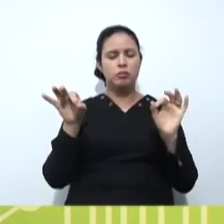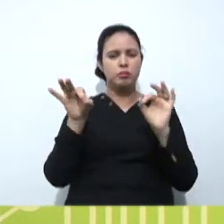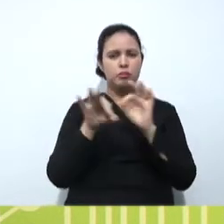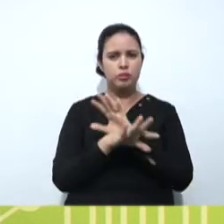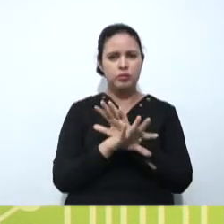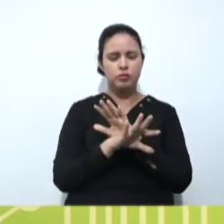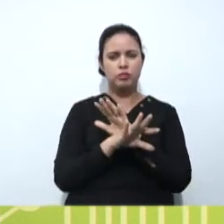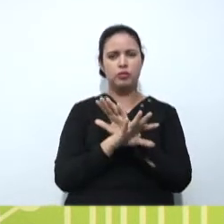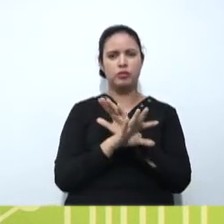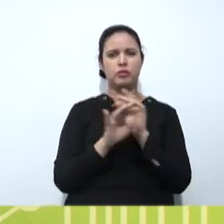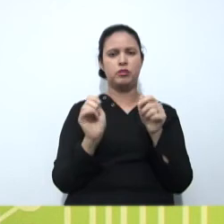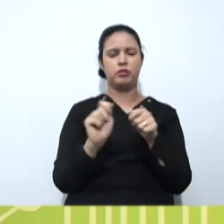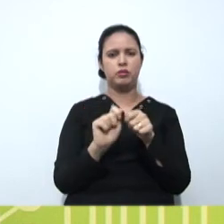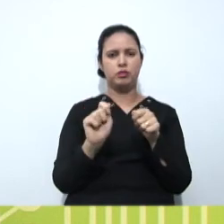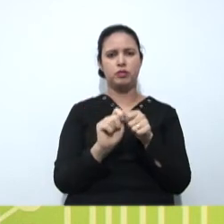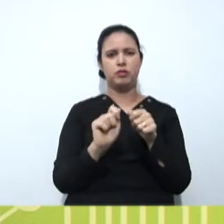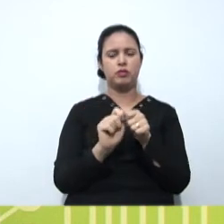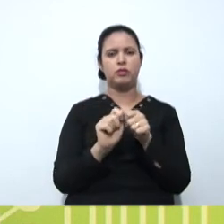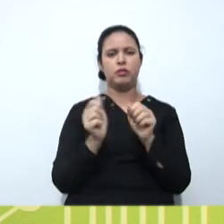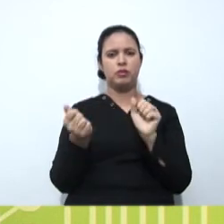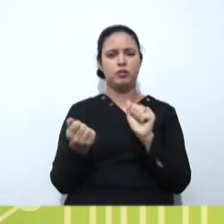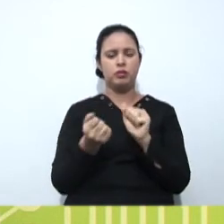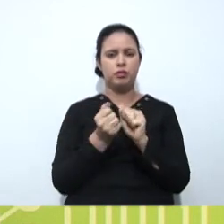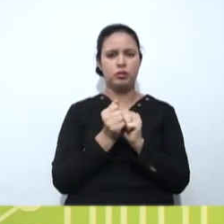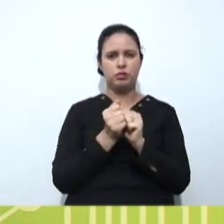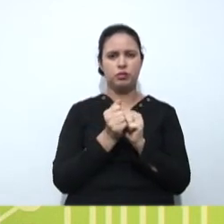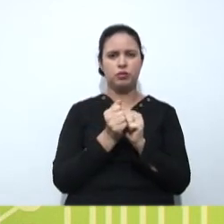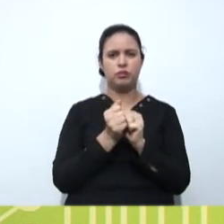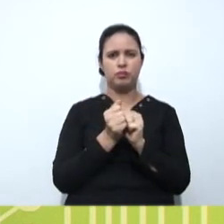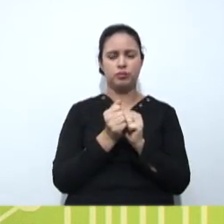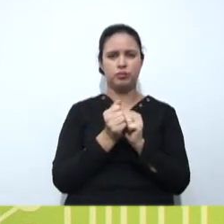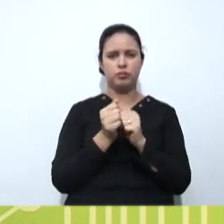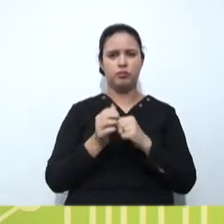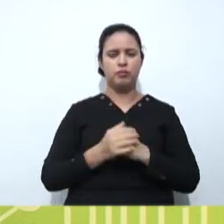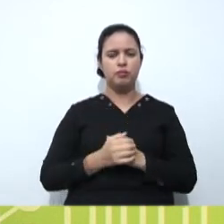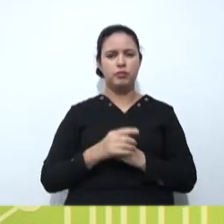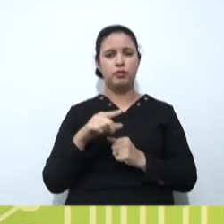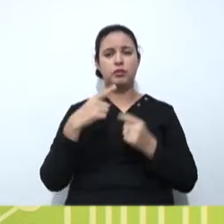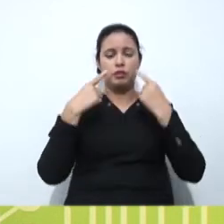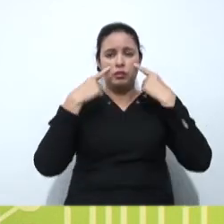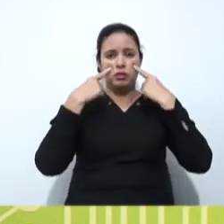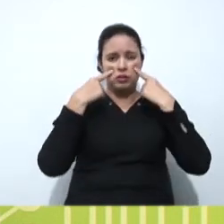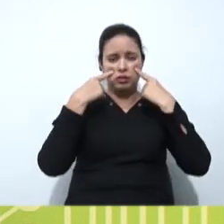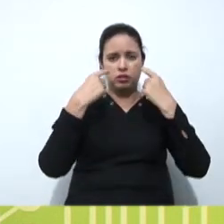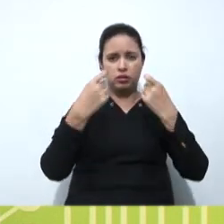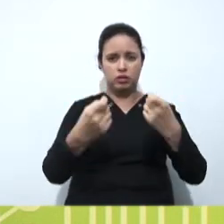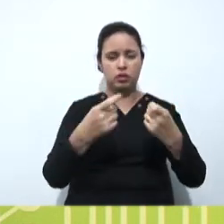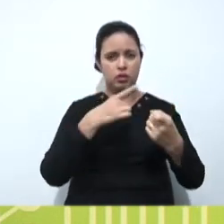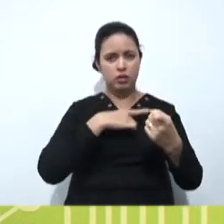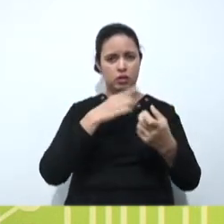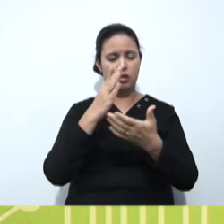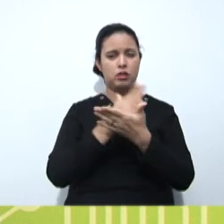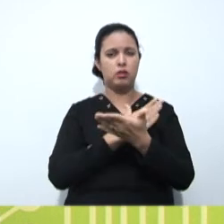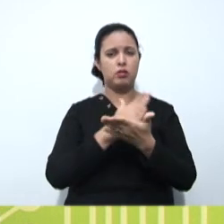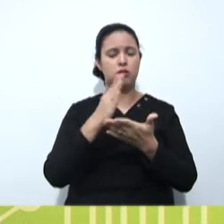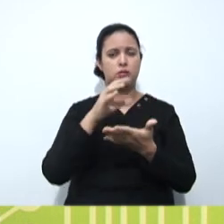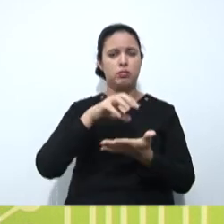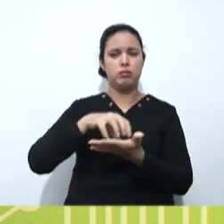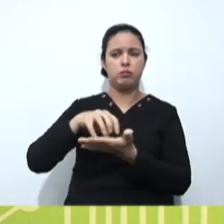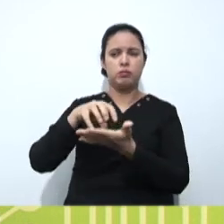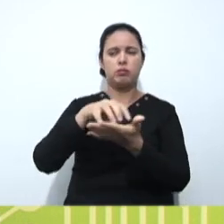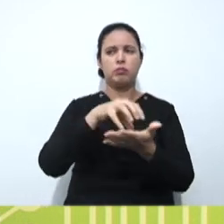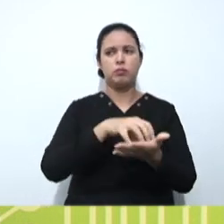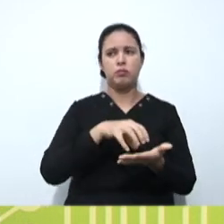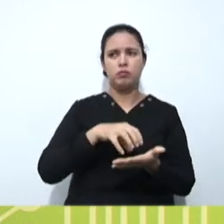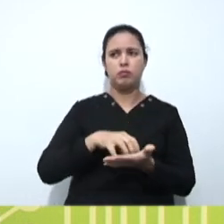mesmo que foi realizado com esse recurso. Então é bem interessante, a gente tem algumas fundações, Fundação de